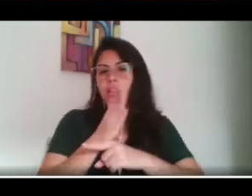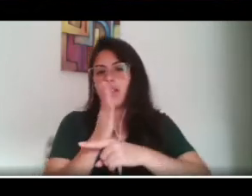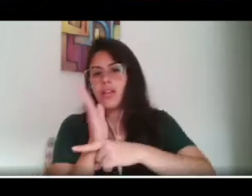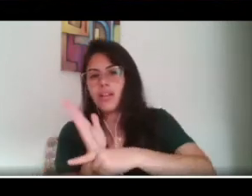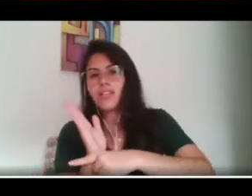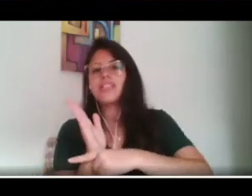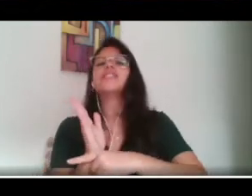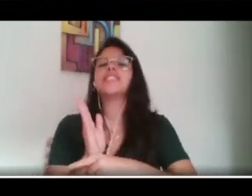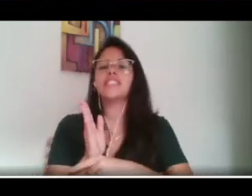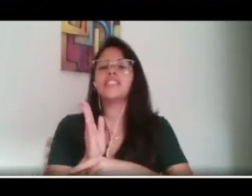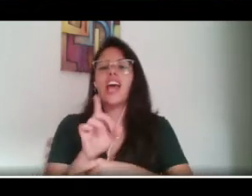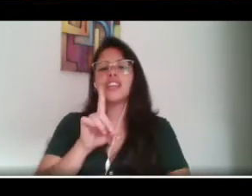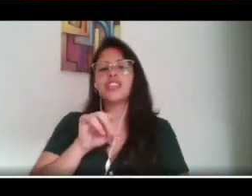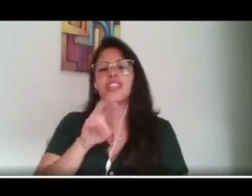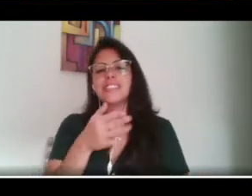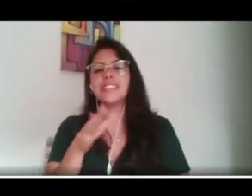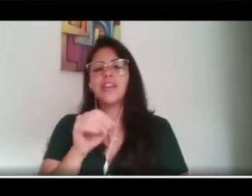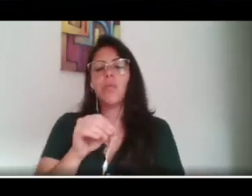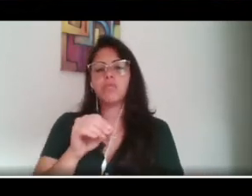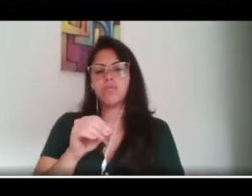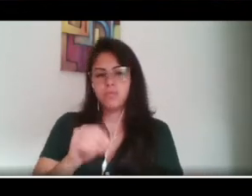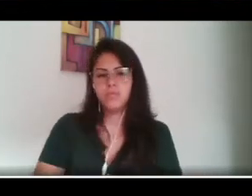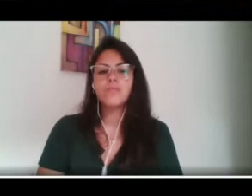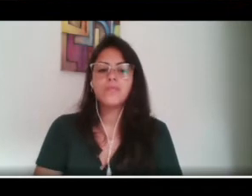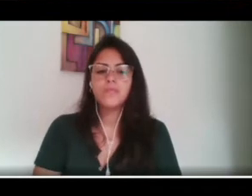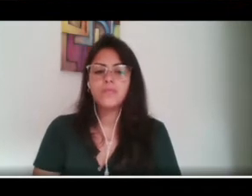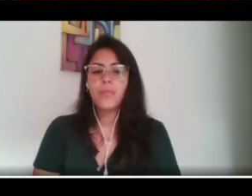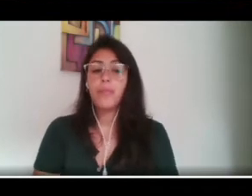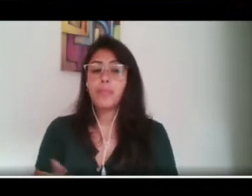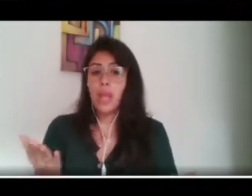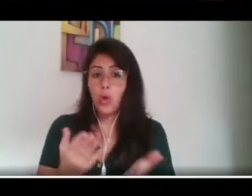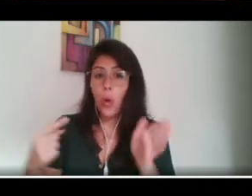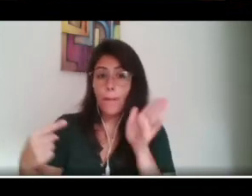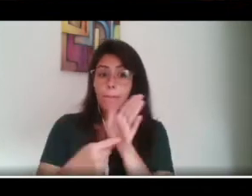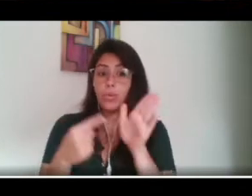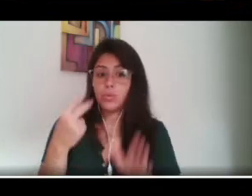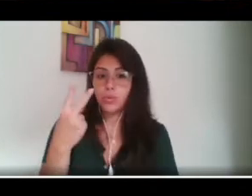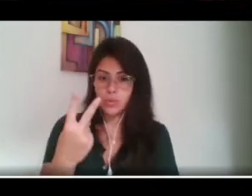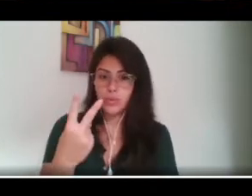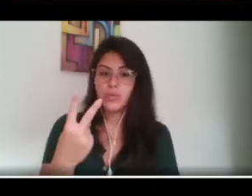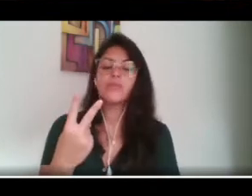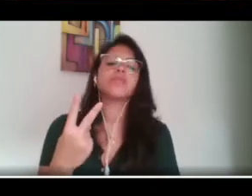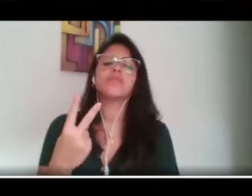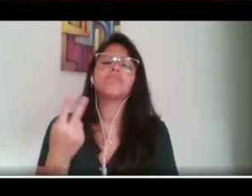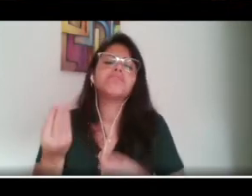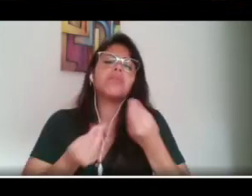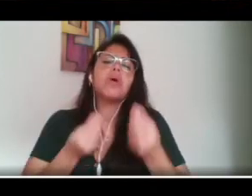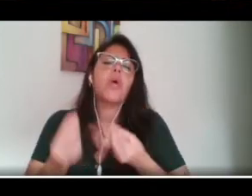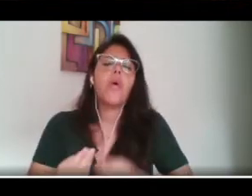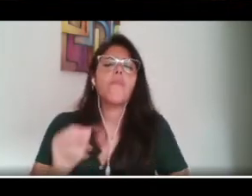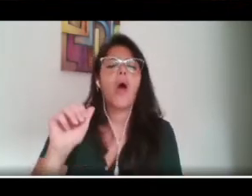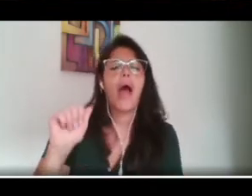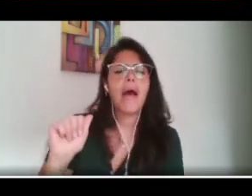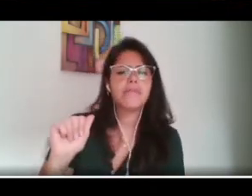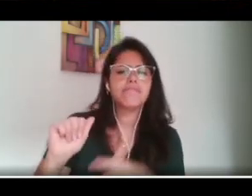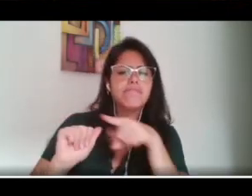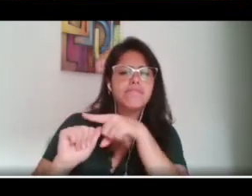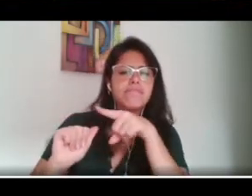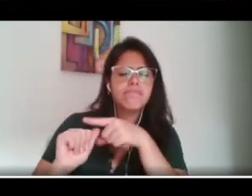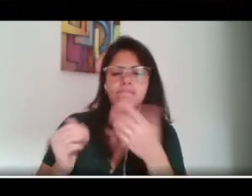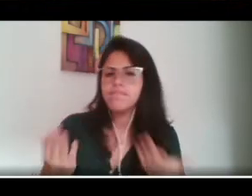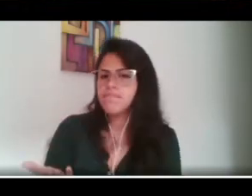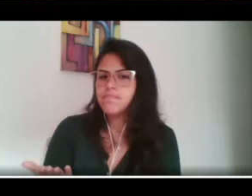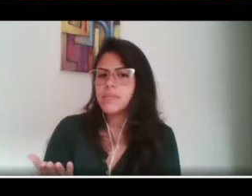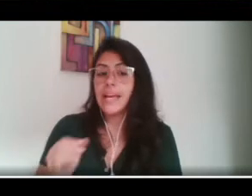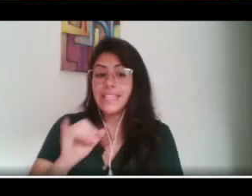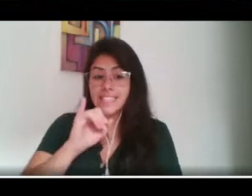da velocidade, certo? No ponto 2 aqui, ó, como que seria a aceleração? Se essa trajetória ela